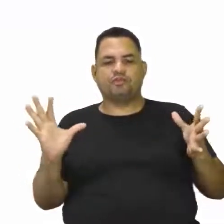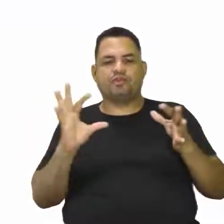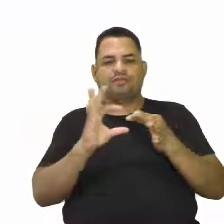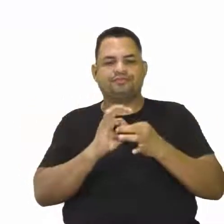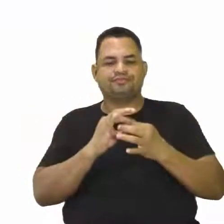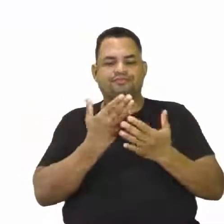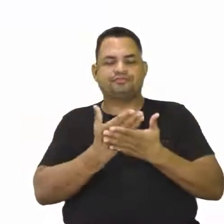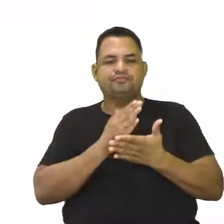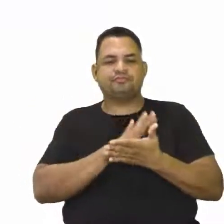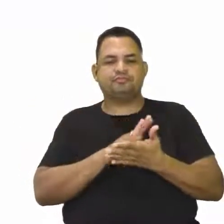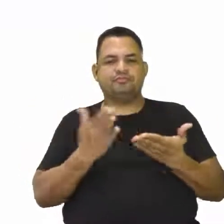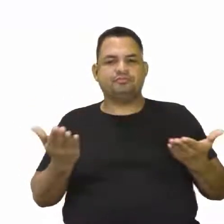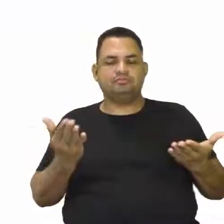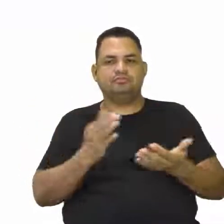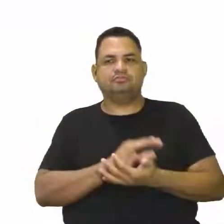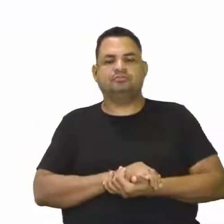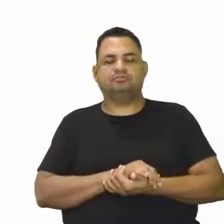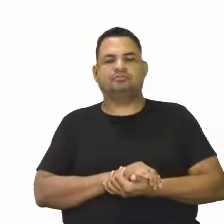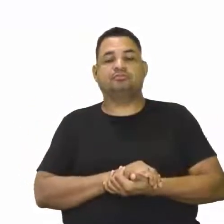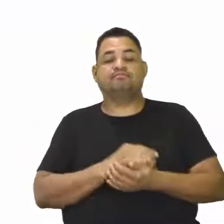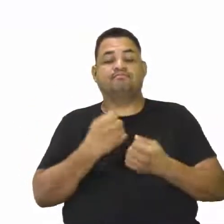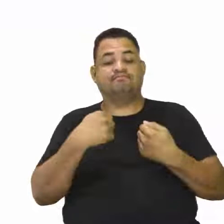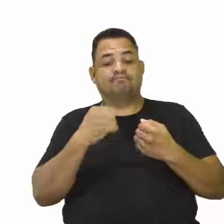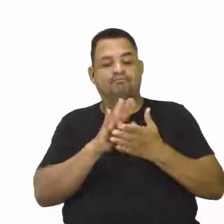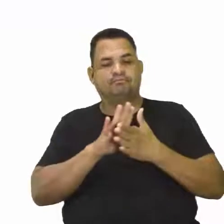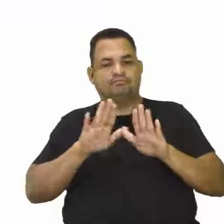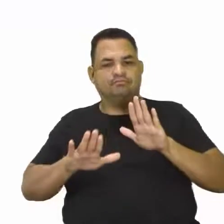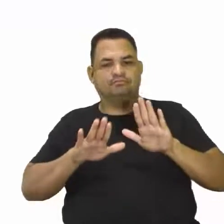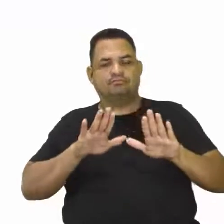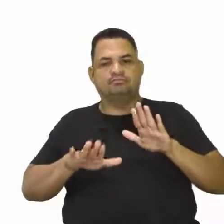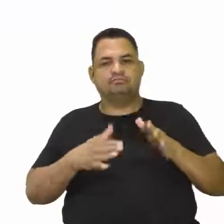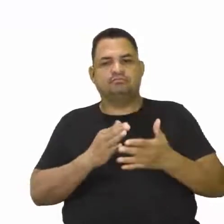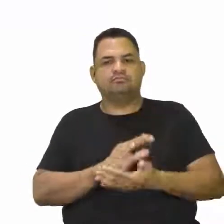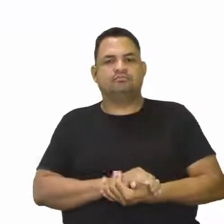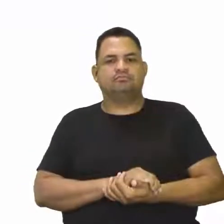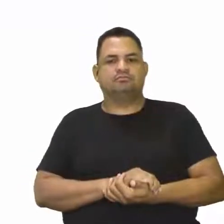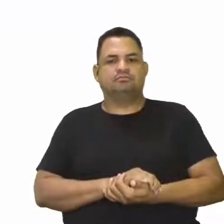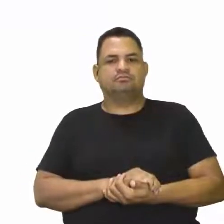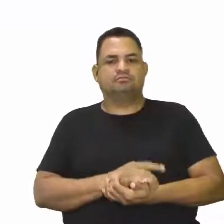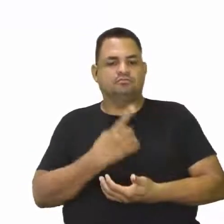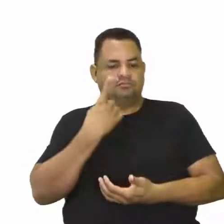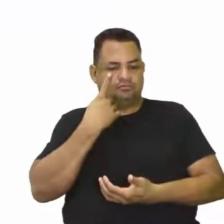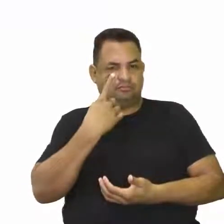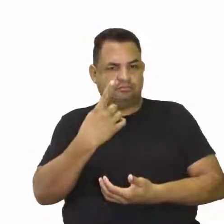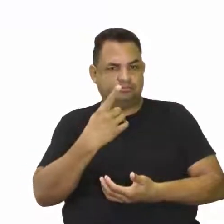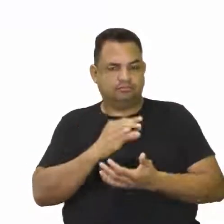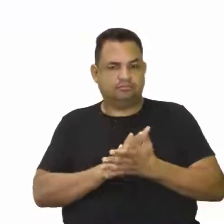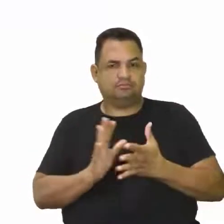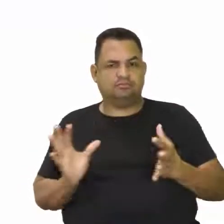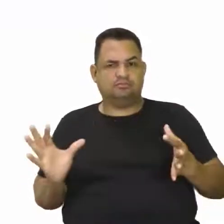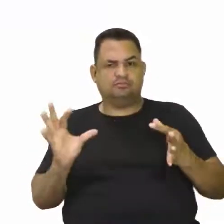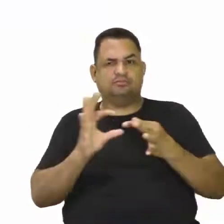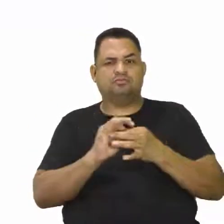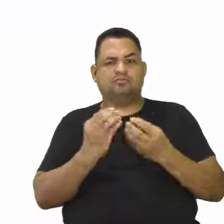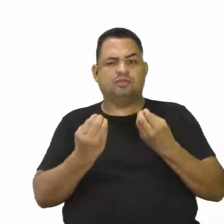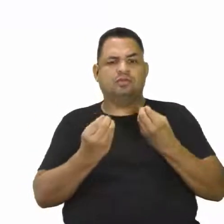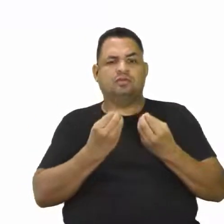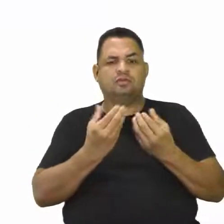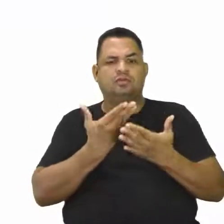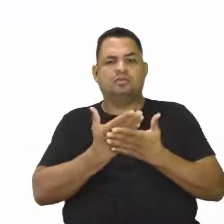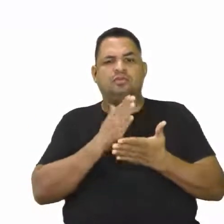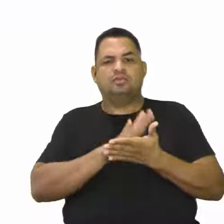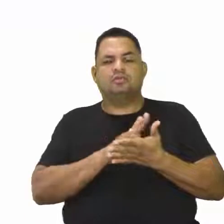muda, a tradução não muda. Então a gente tem que tomar muito cuidado. Isso mesmo. É ver o contexto. Porque é como se traduz da